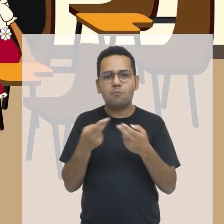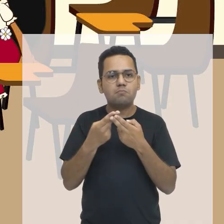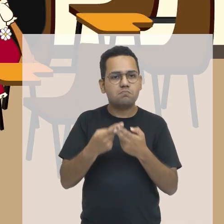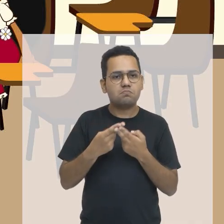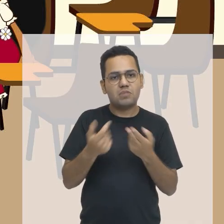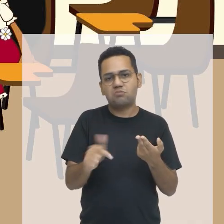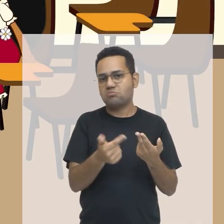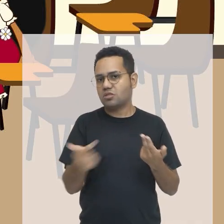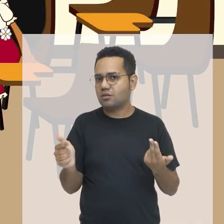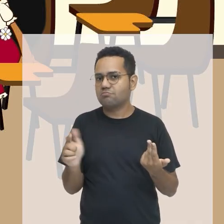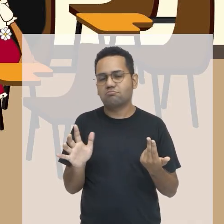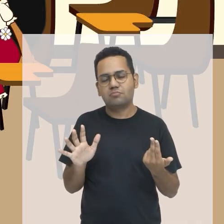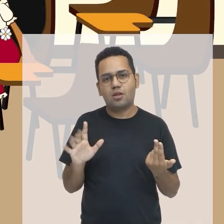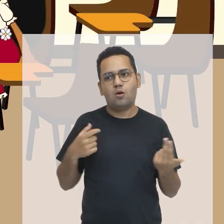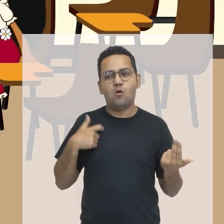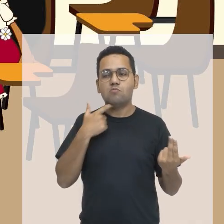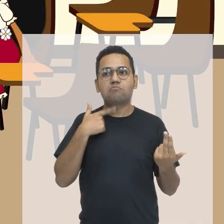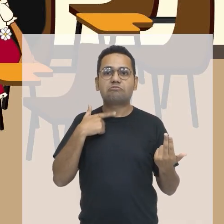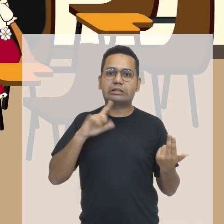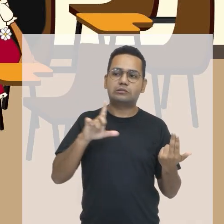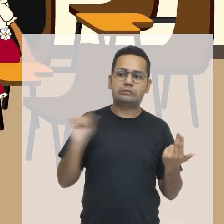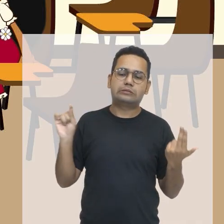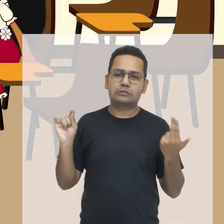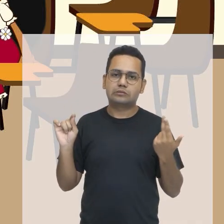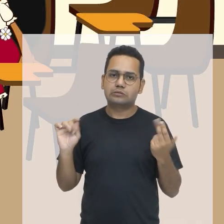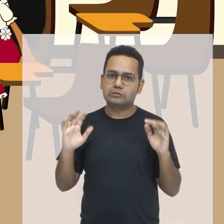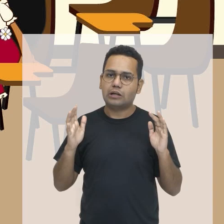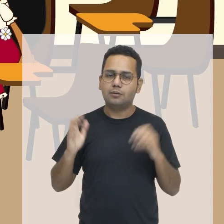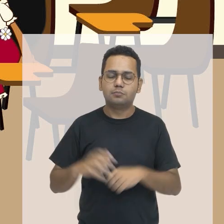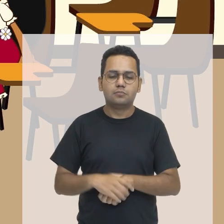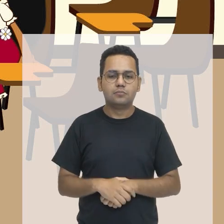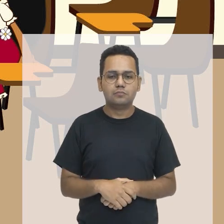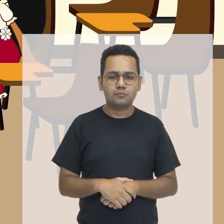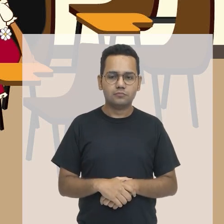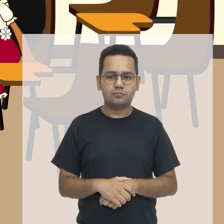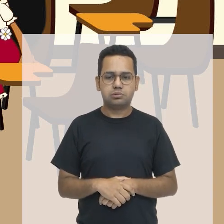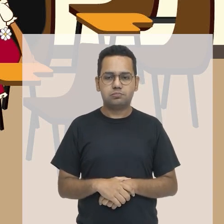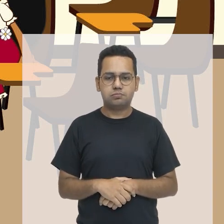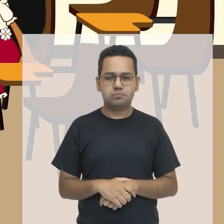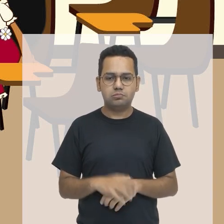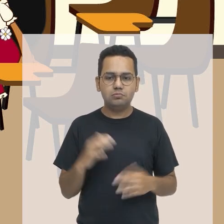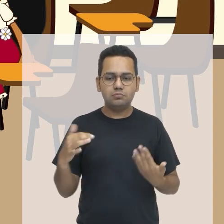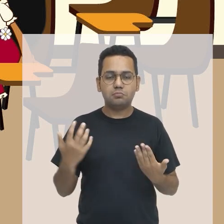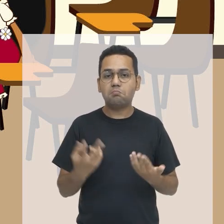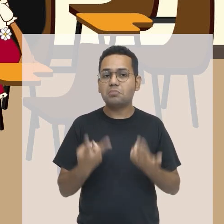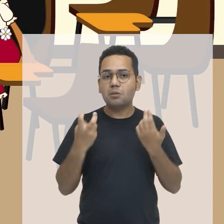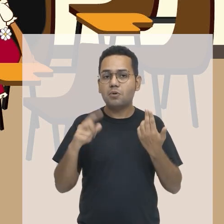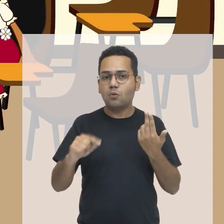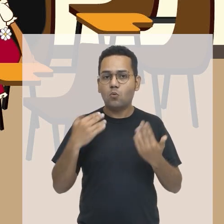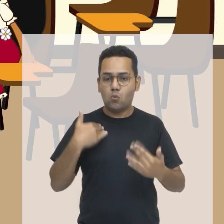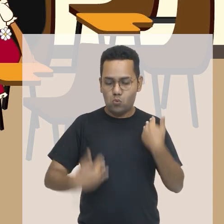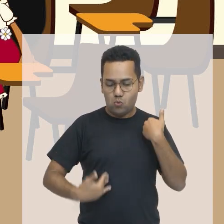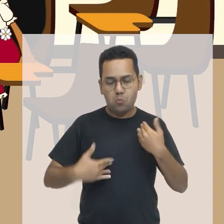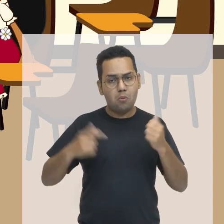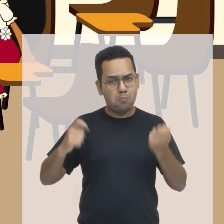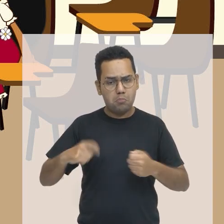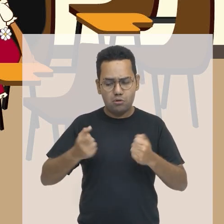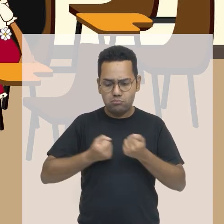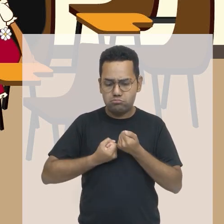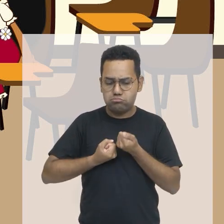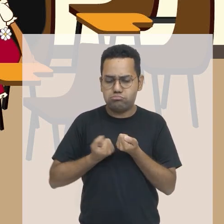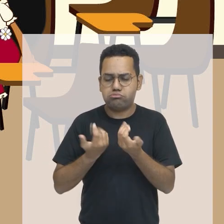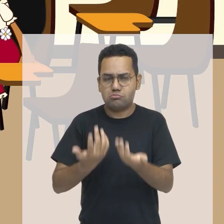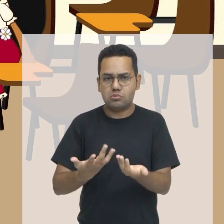provavelmente impaciência, e vontade de sair dali, tá certo? Então, os sinais, né, o nosso corpo, ele também passa